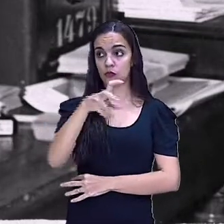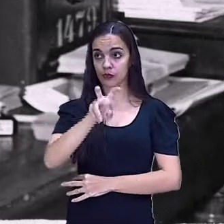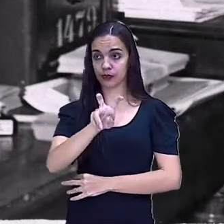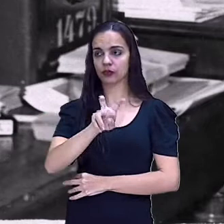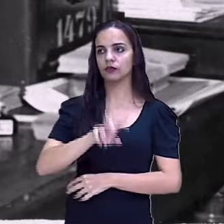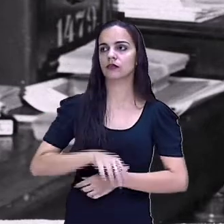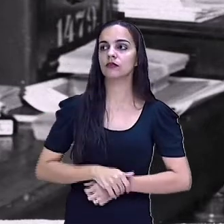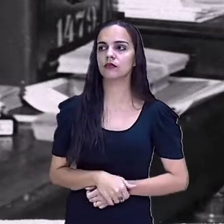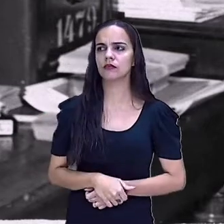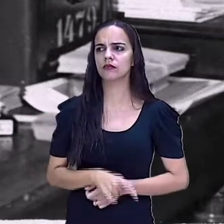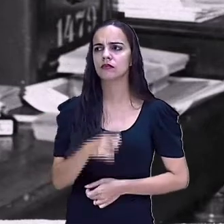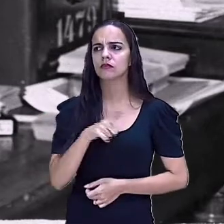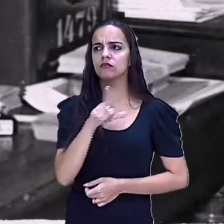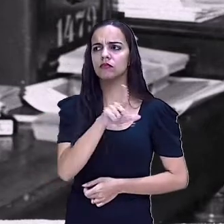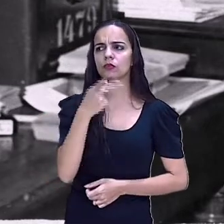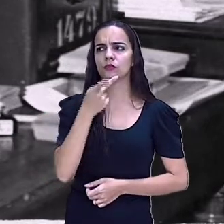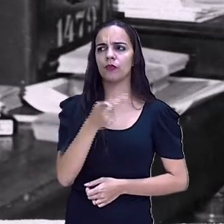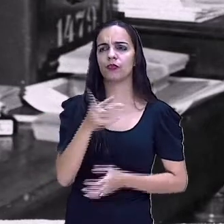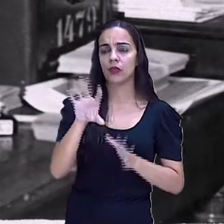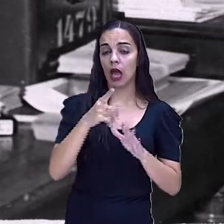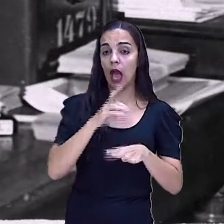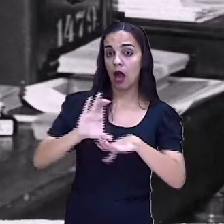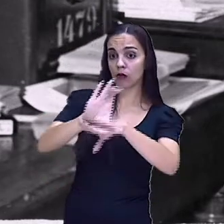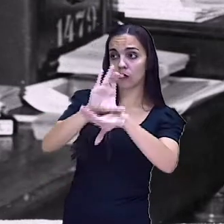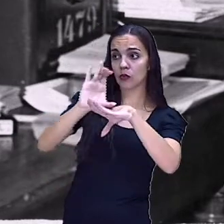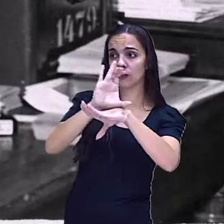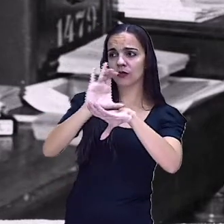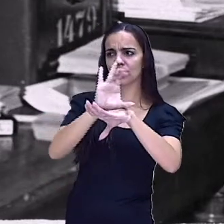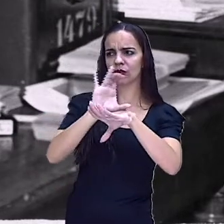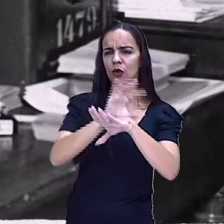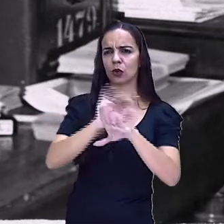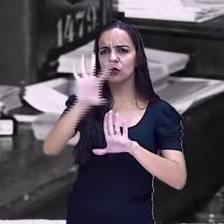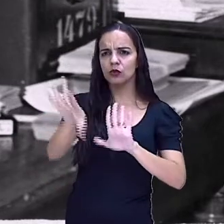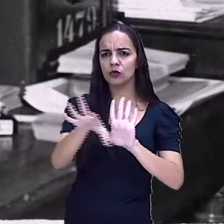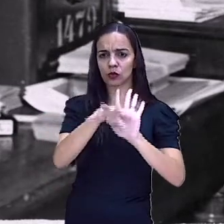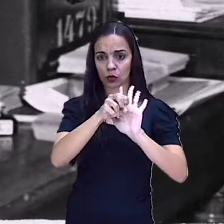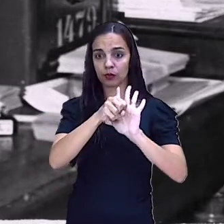1945. Essa emenda à Constituição de 1937